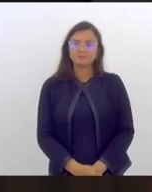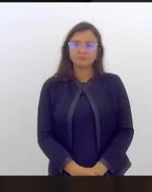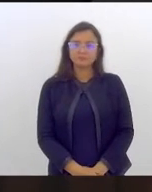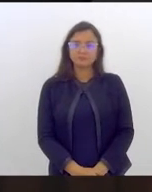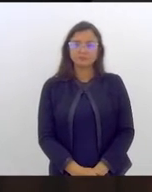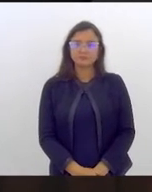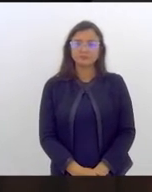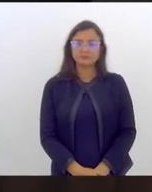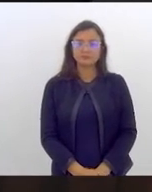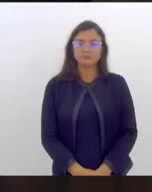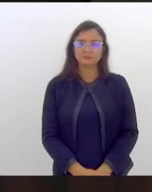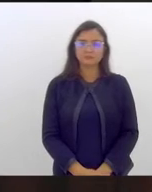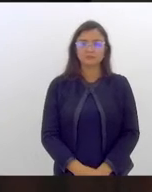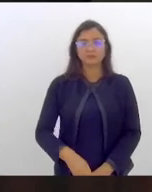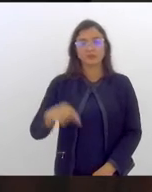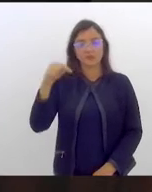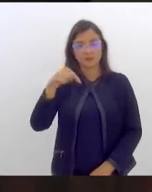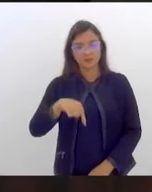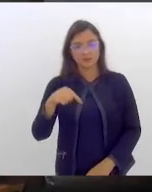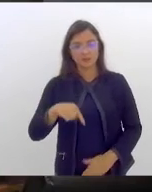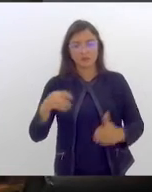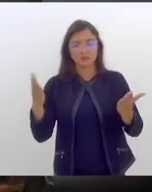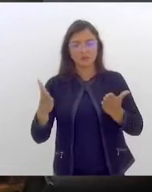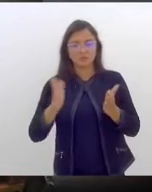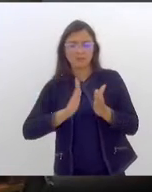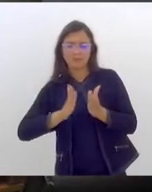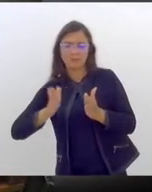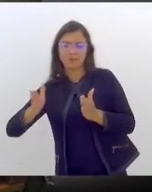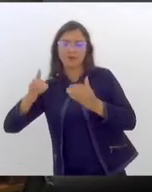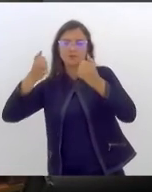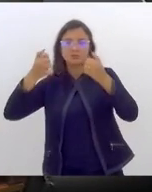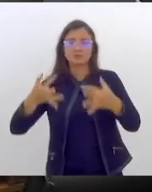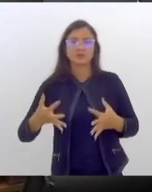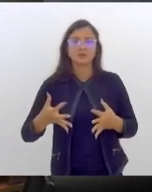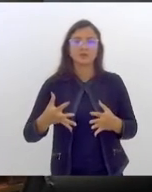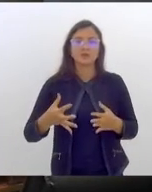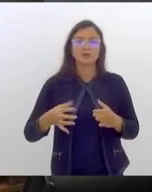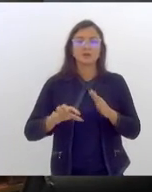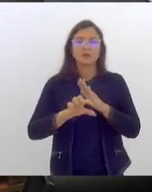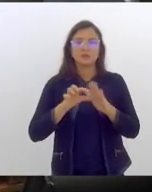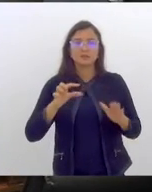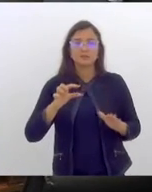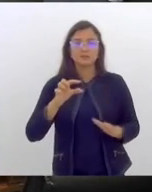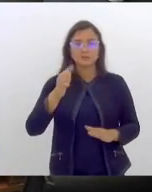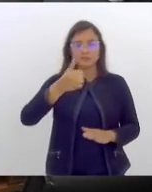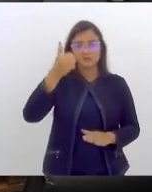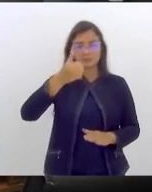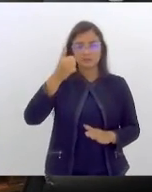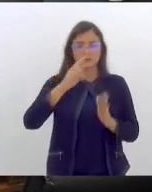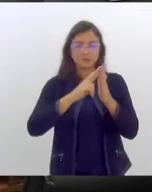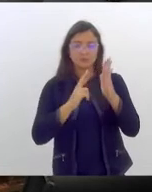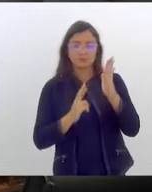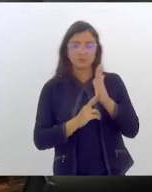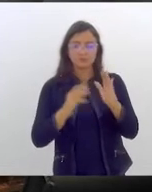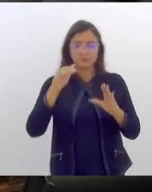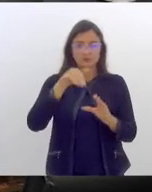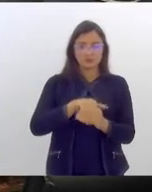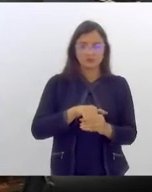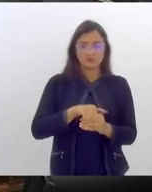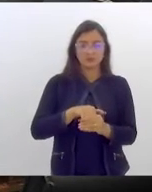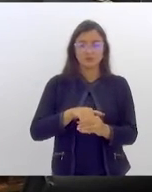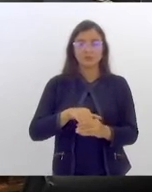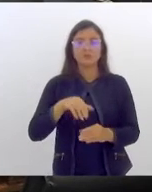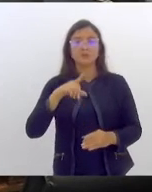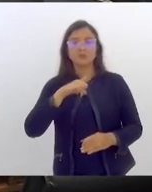incluindo lá do dia de acordo com o inciso primeiro do artigo 47 Regimento Interno entre